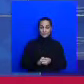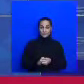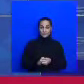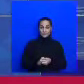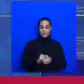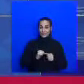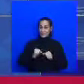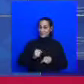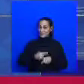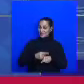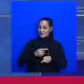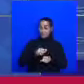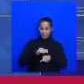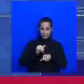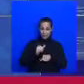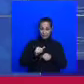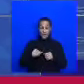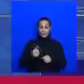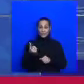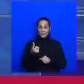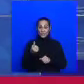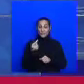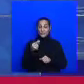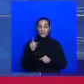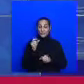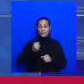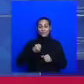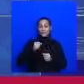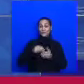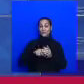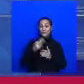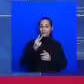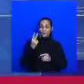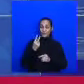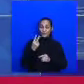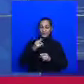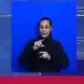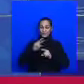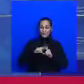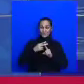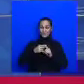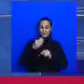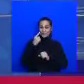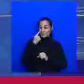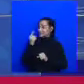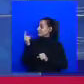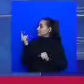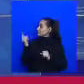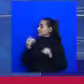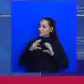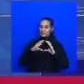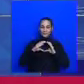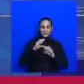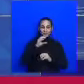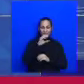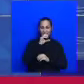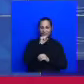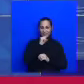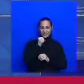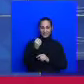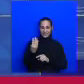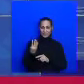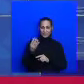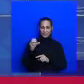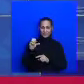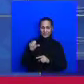01. E pode ser agora. Vamos chamar o sexto e último número do segundo sorteio da dupla Sena. Bola laranja 49.